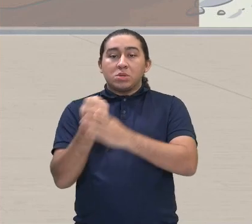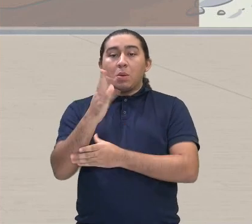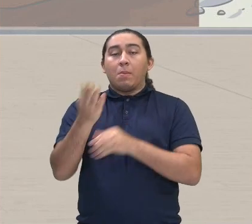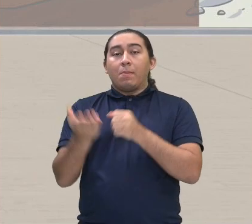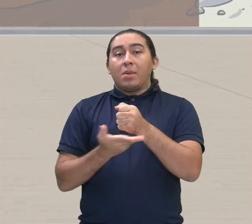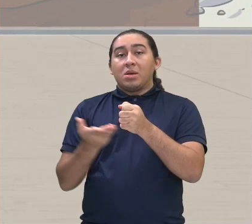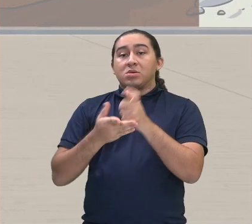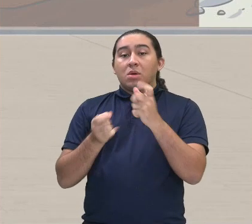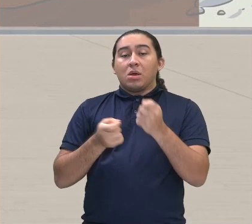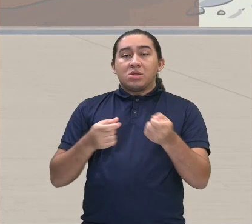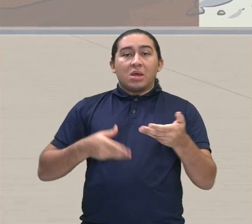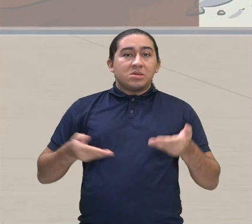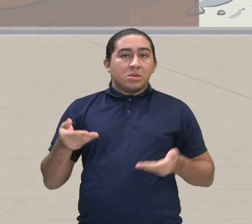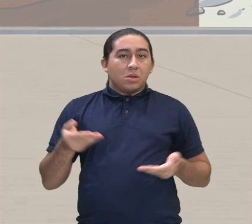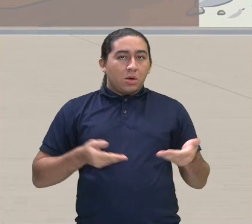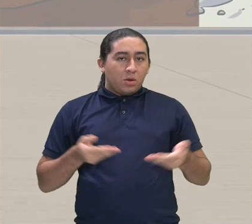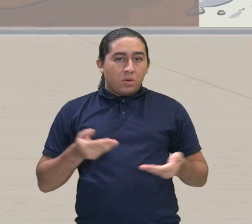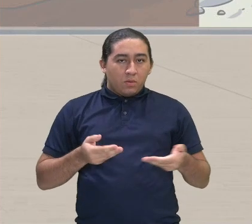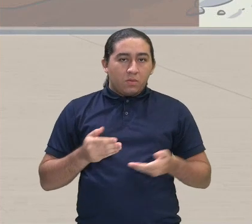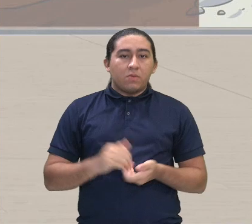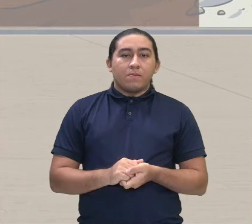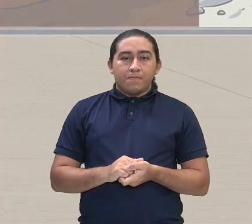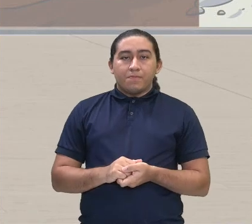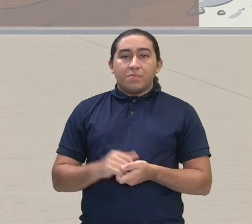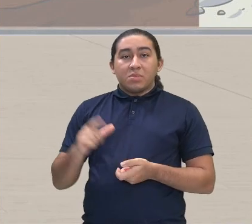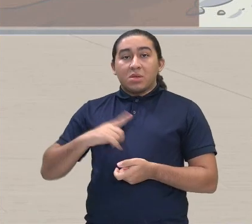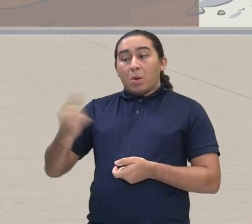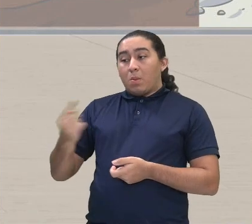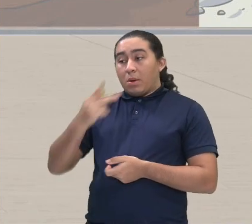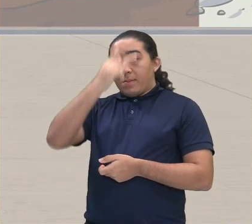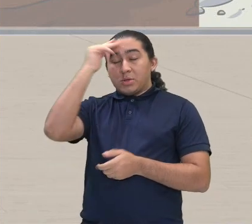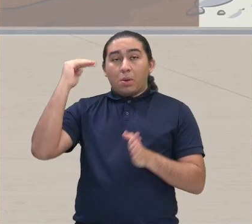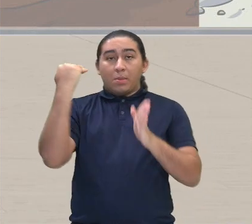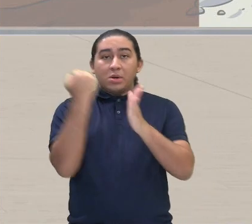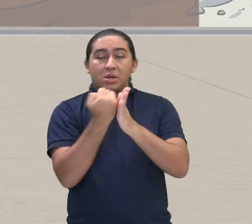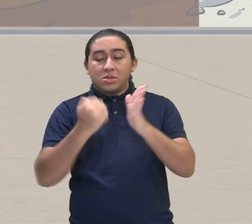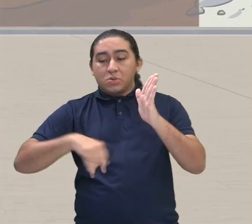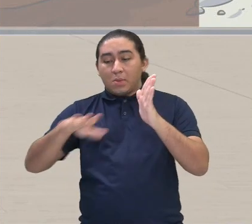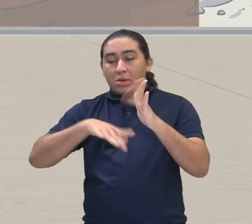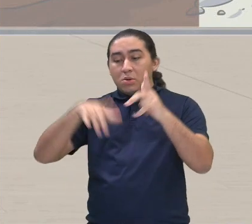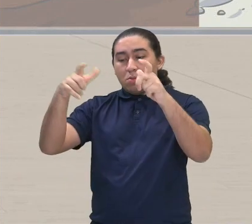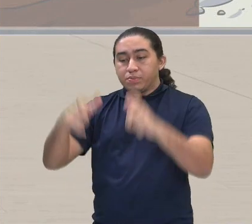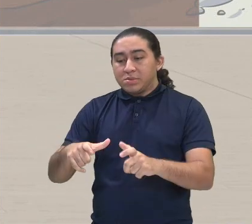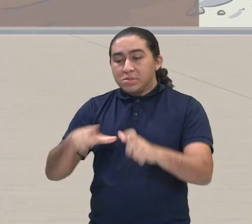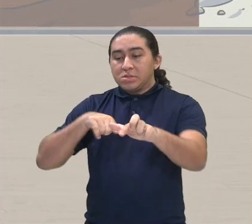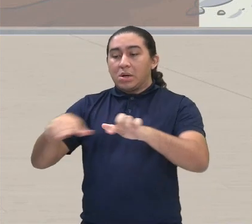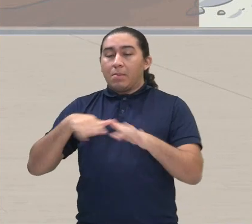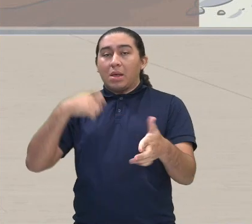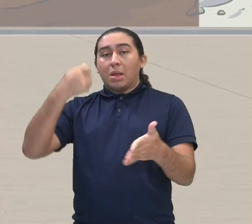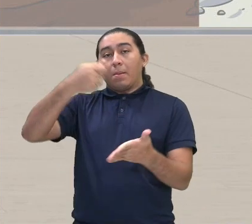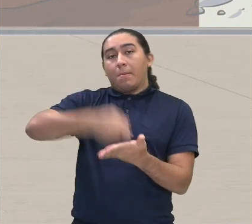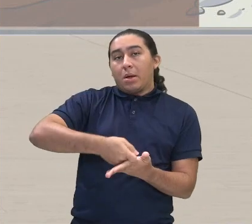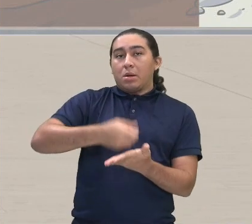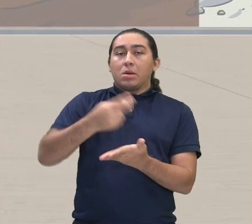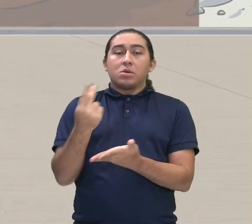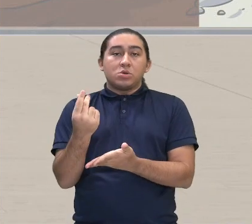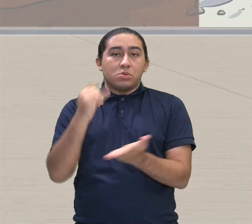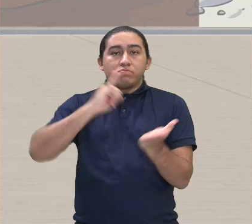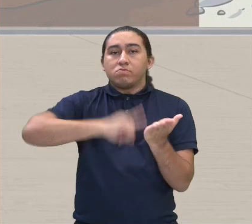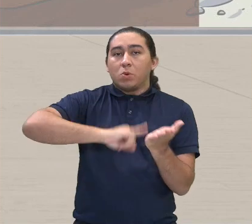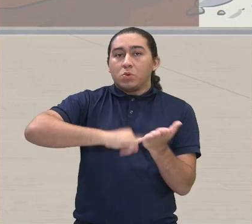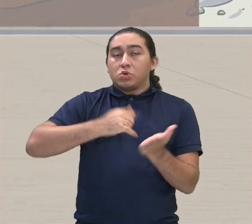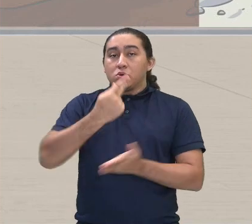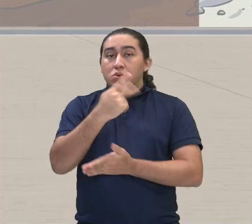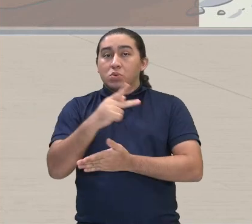relações servis, ou seja, servo e senhor, e o servo ligado diretamente à terra, trabalhando para pagar tributos ao seu senhor.